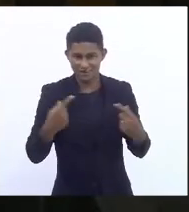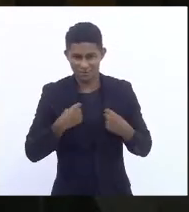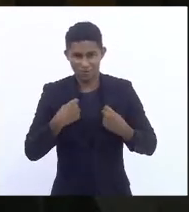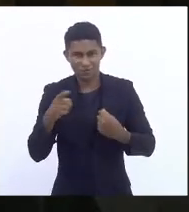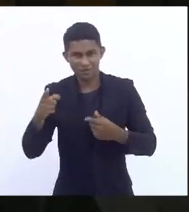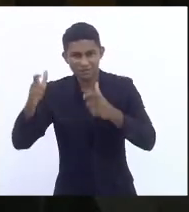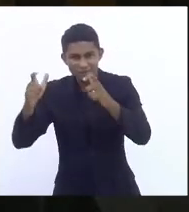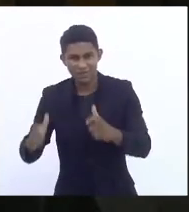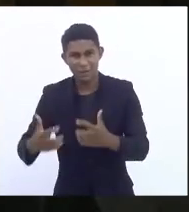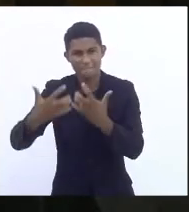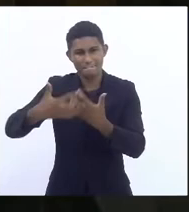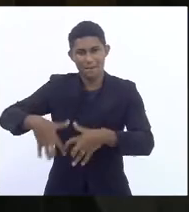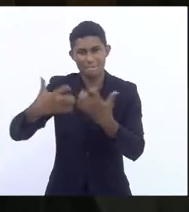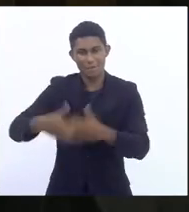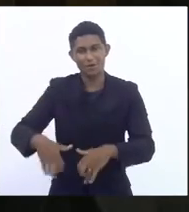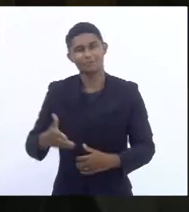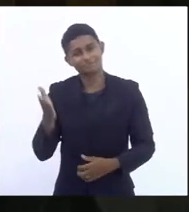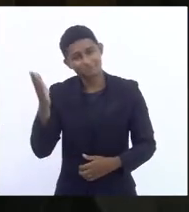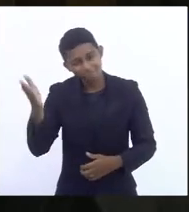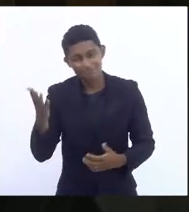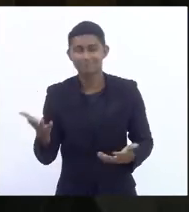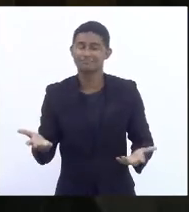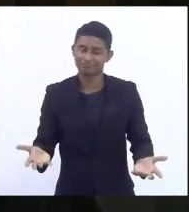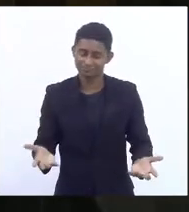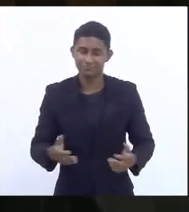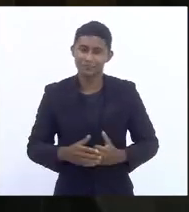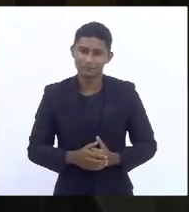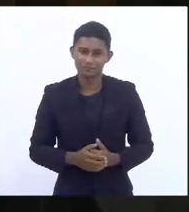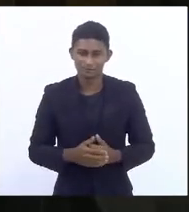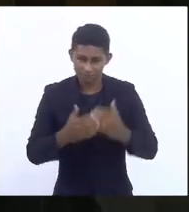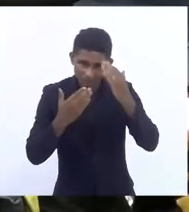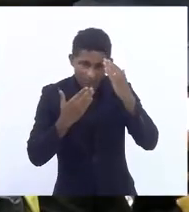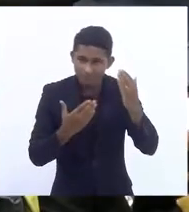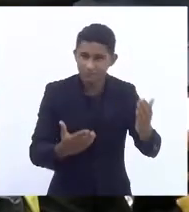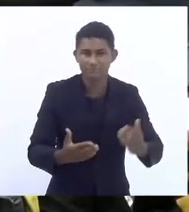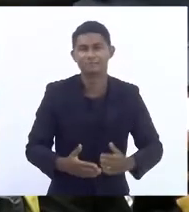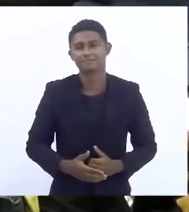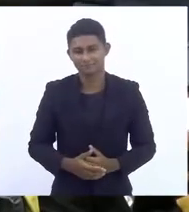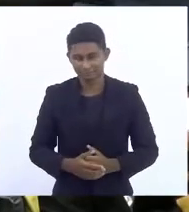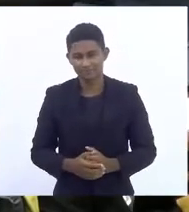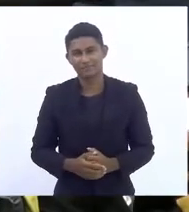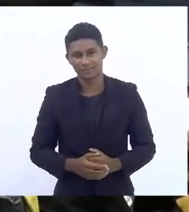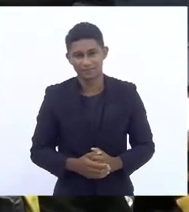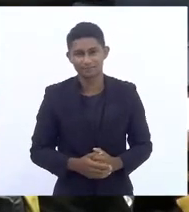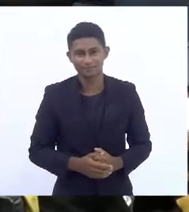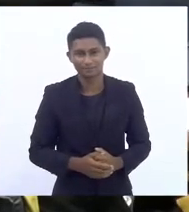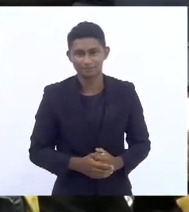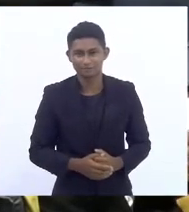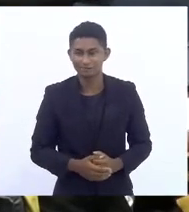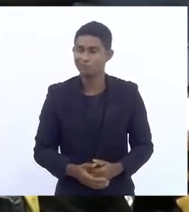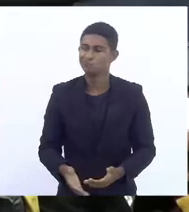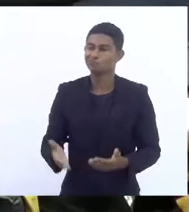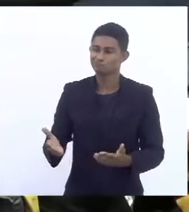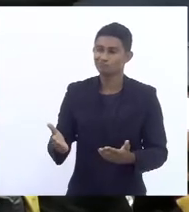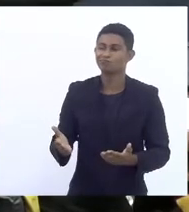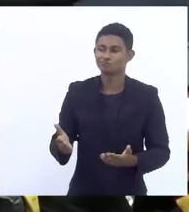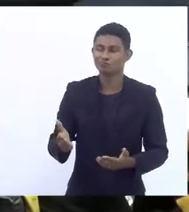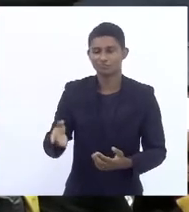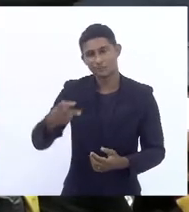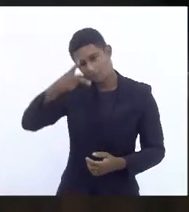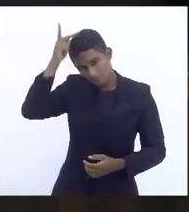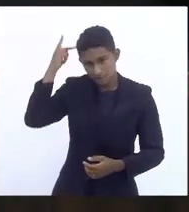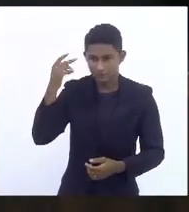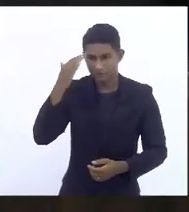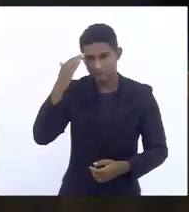a indústria da moda se contextualiza. Obrigado, presidente. Obrigado, deputado Luiz Paulo.